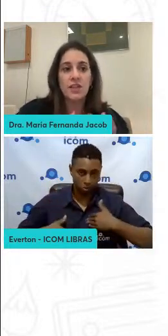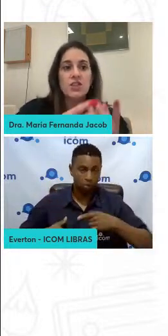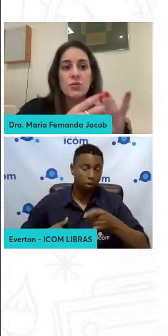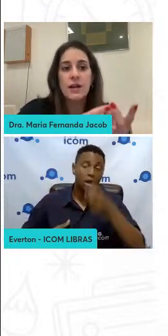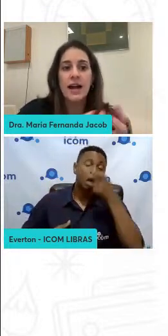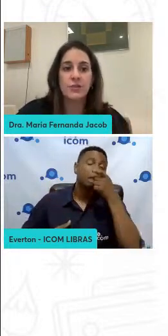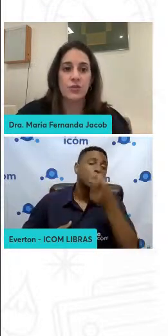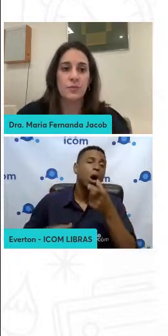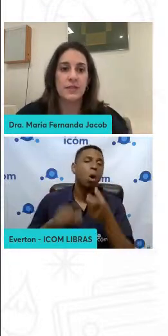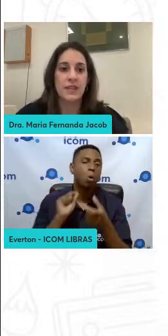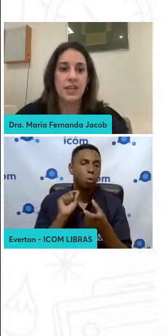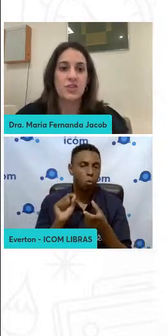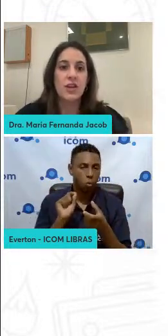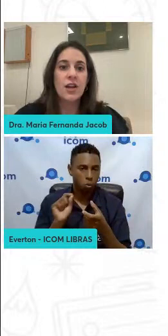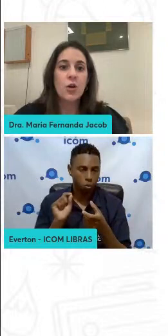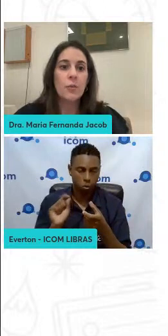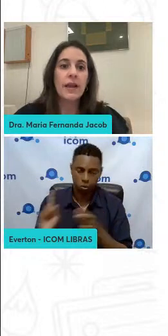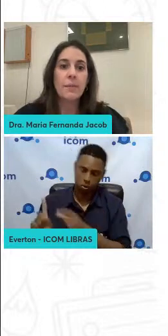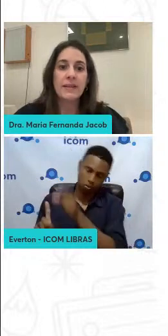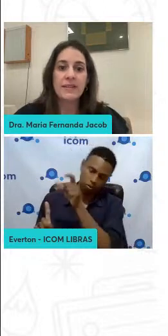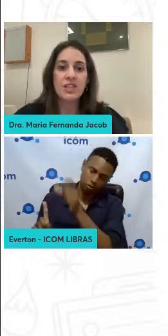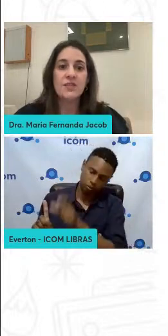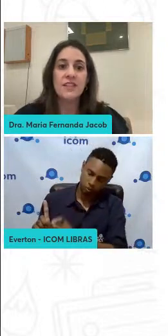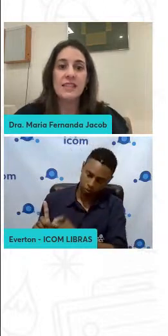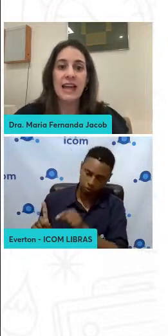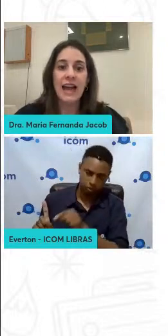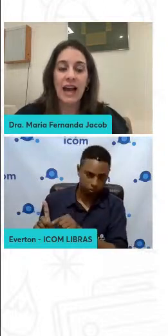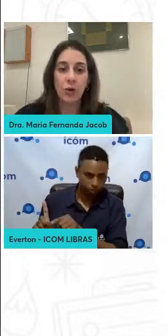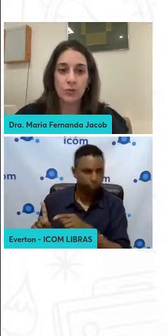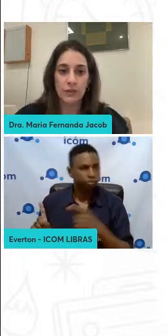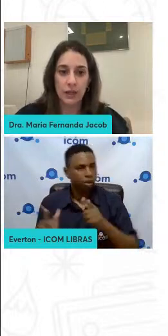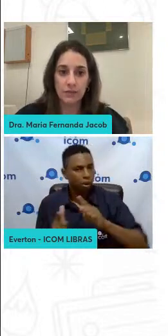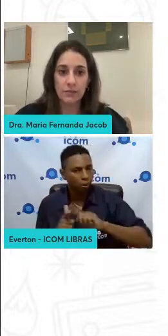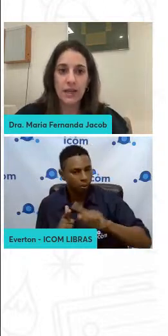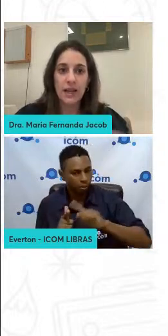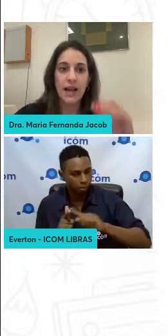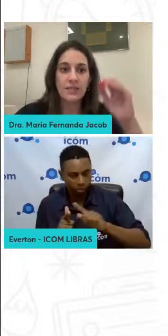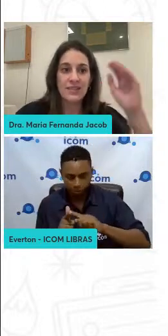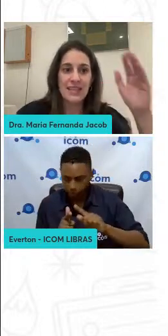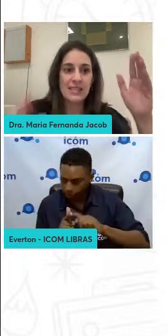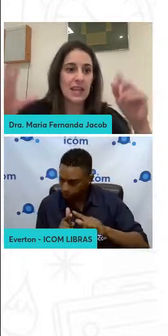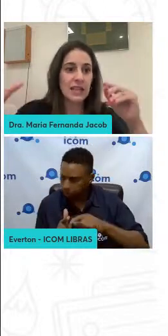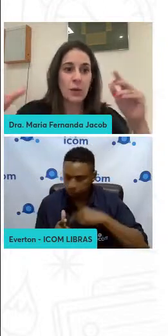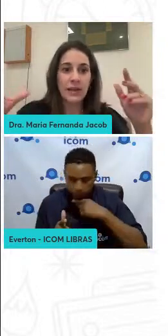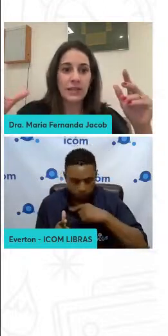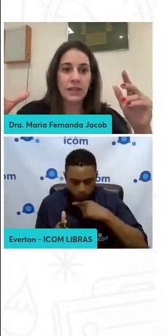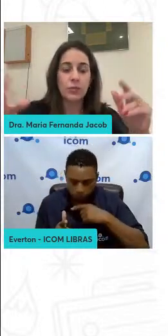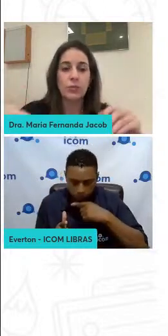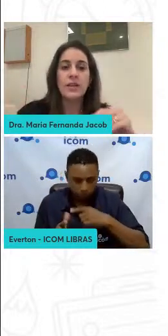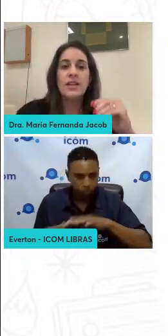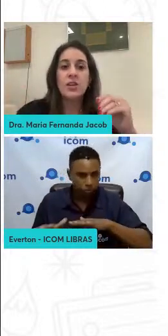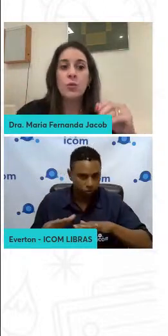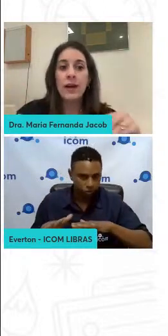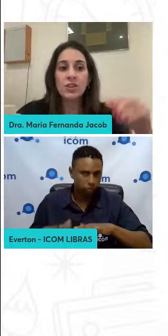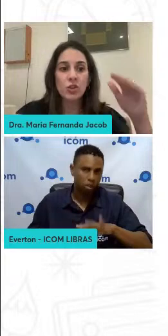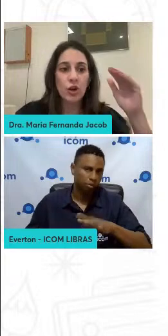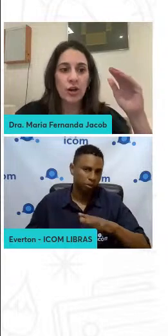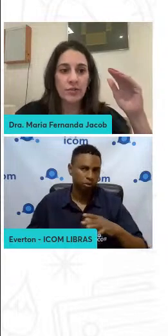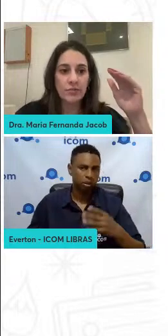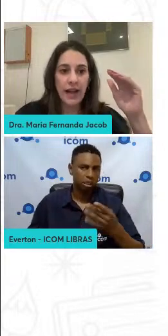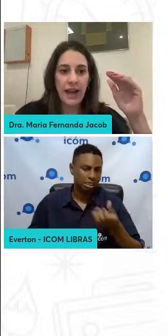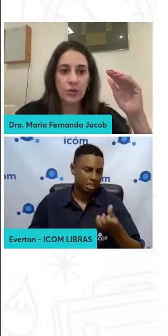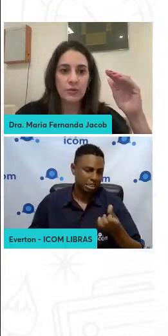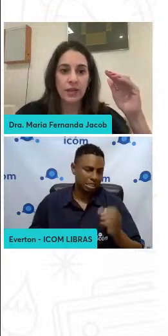se eu estou de frente a um caso de um paciente com uma incapacidade física alta, 60 a 41, e uma